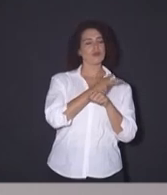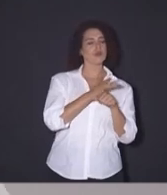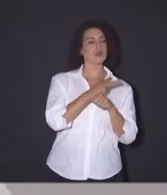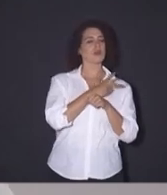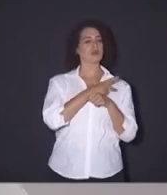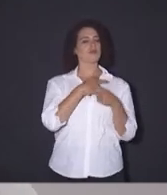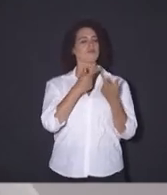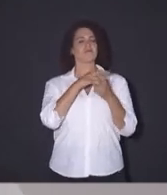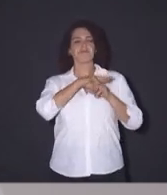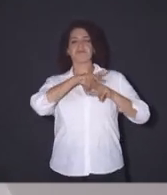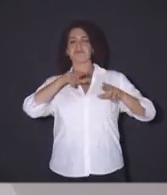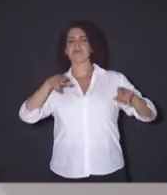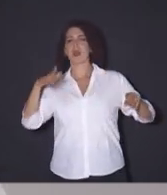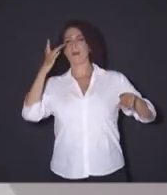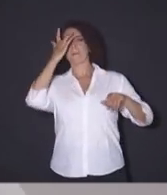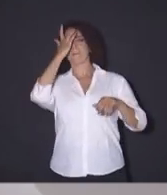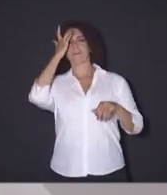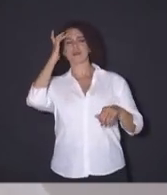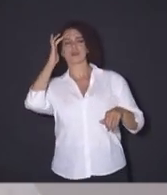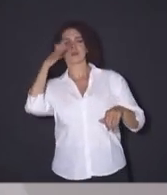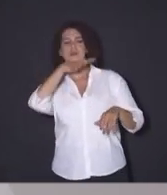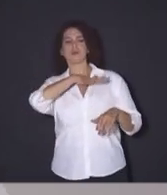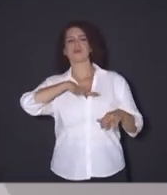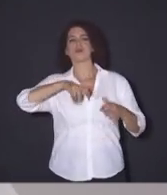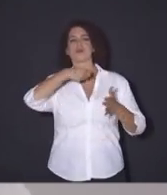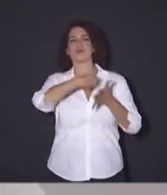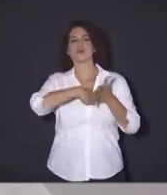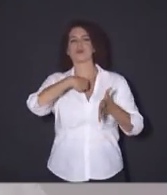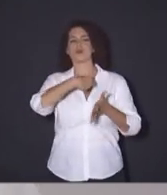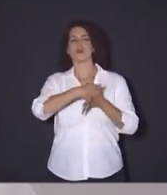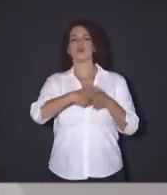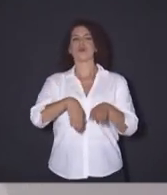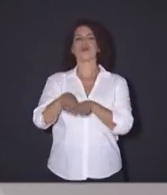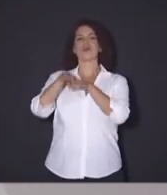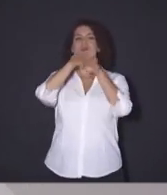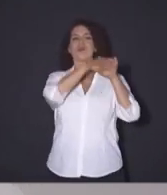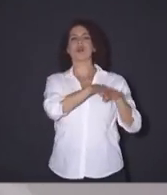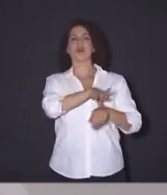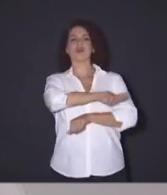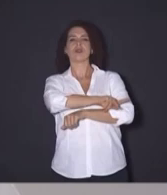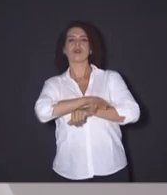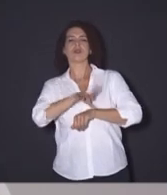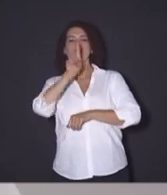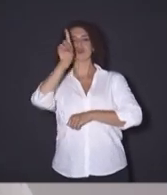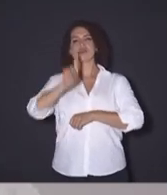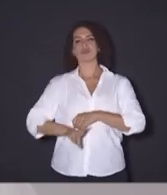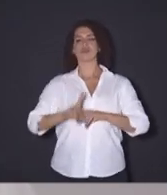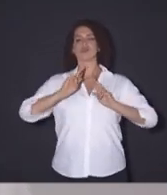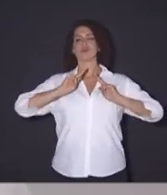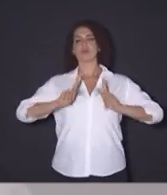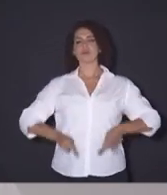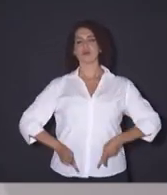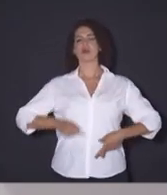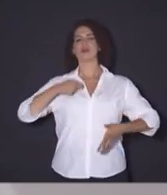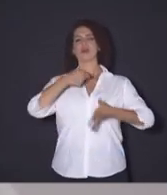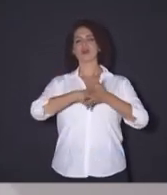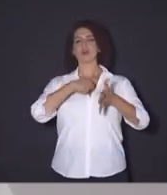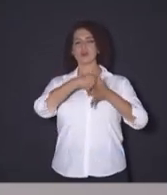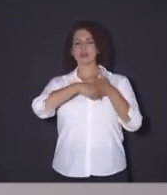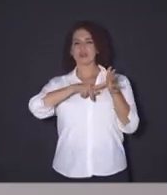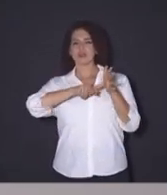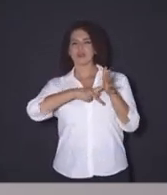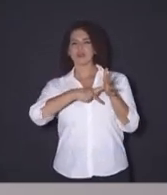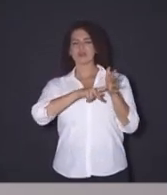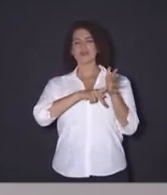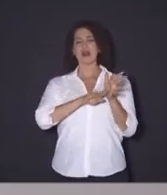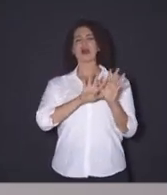fazem parte de um ambiente de luta por igualdade racial por direitos humanos por luta sindical e buscamos com